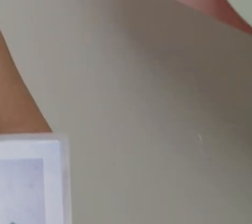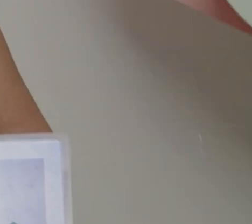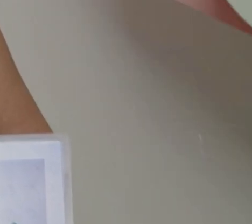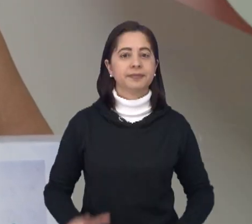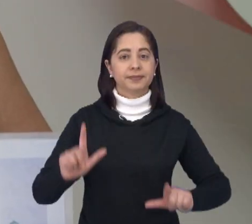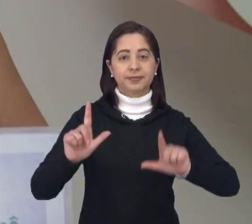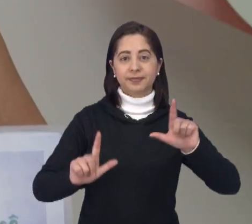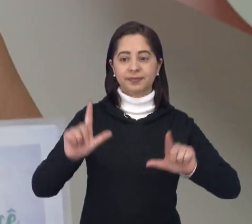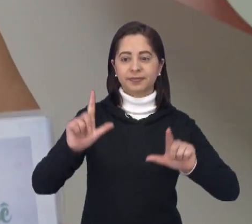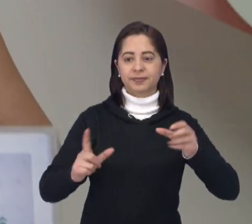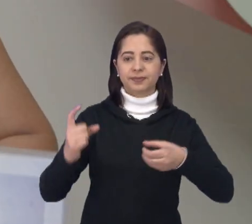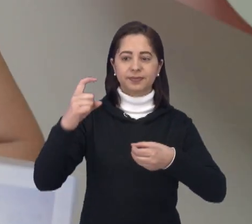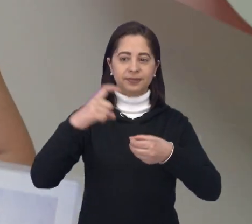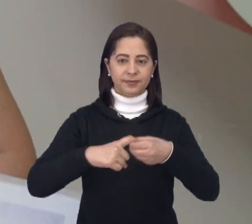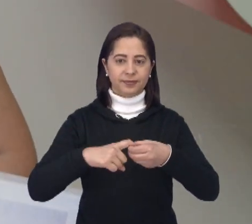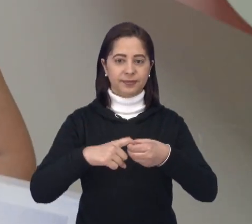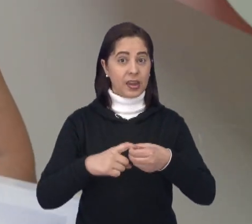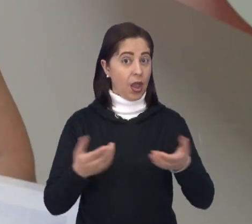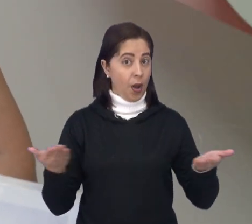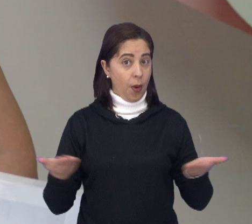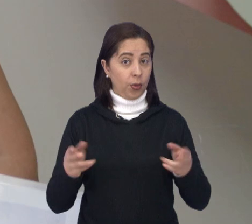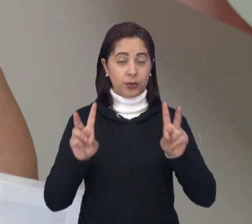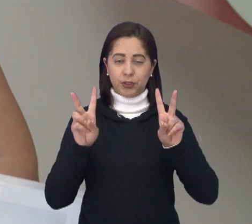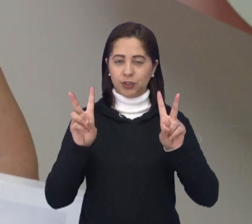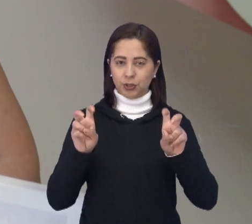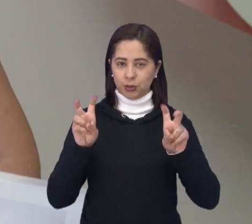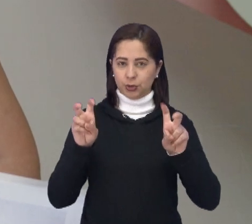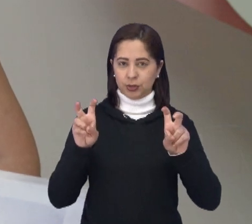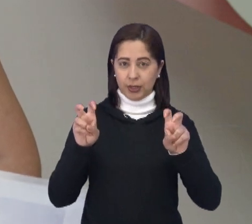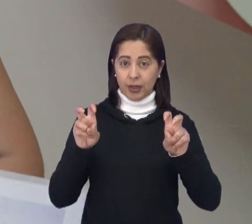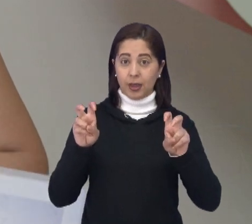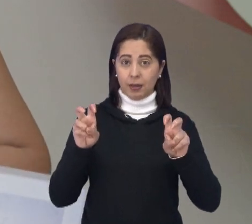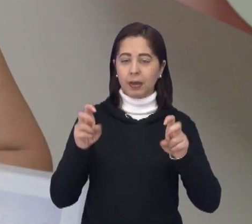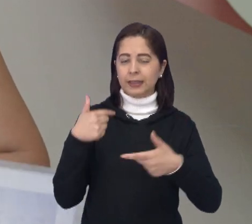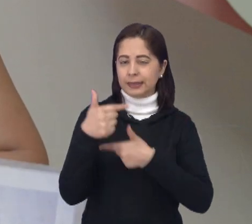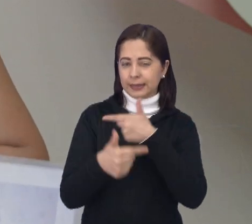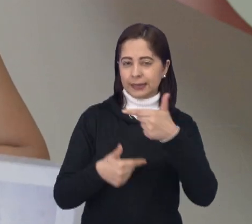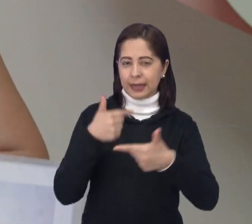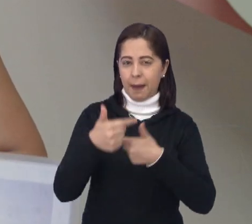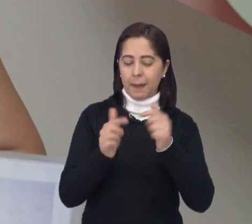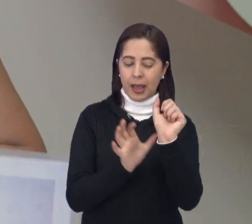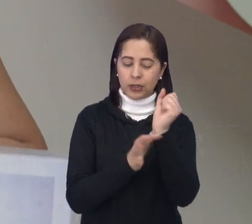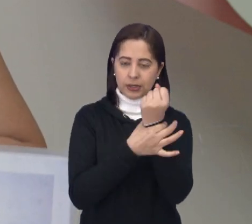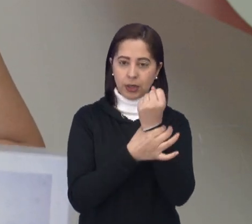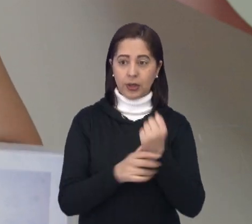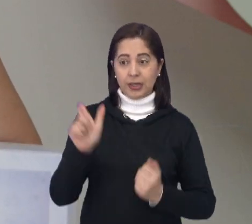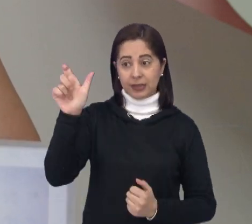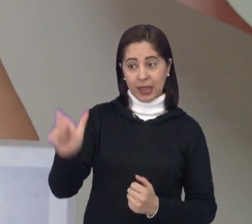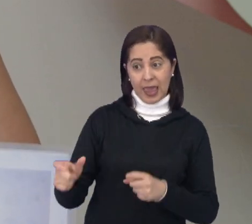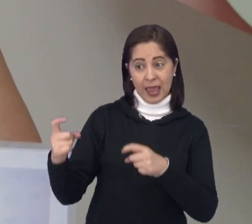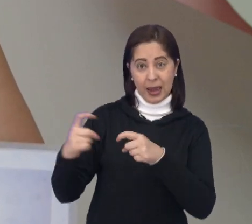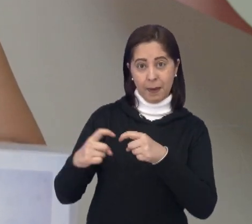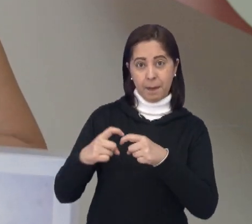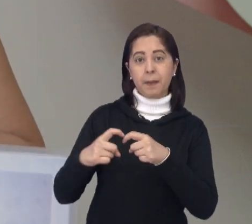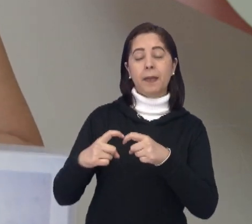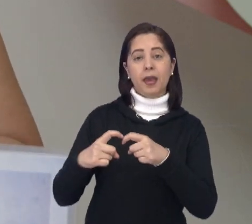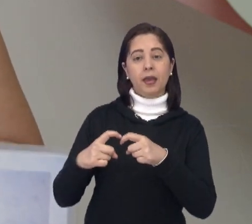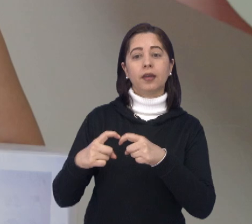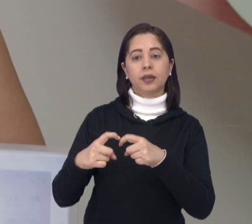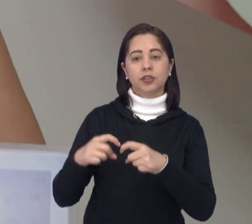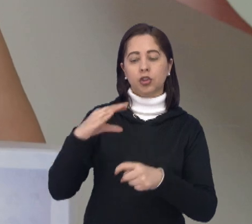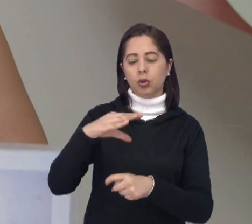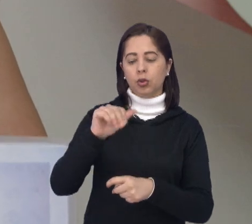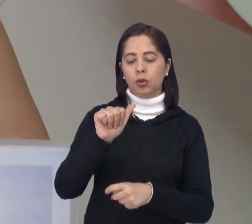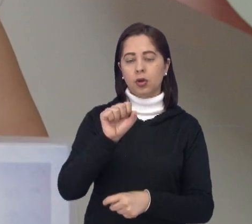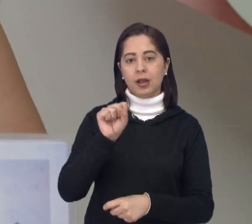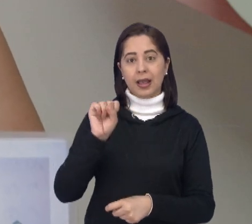Estamos de volta e no De Bem com Você de hoje eu recebo o médico do trabalho Cássio Sanches Watanabe. Antes da